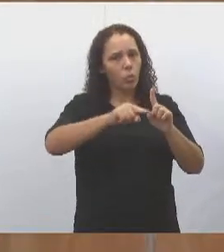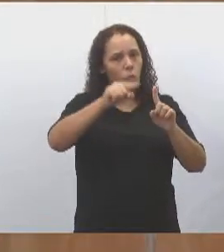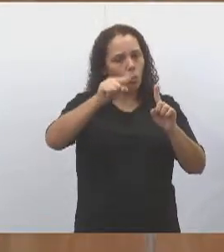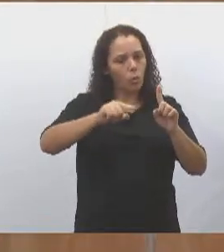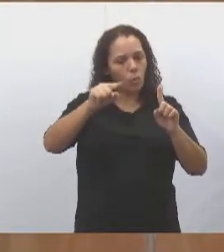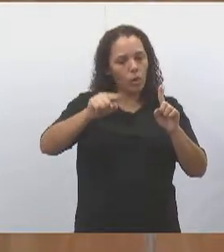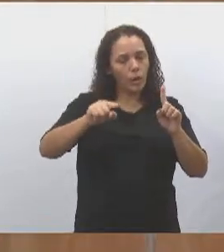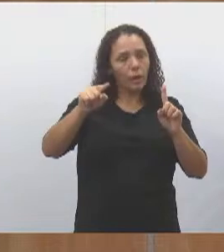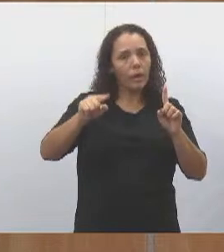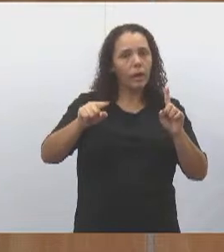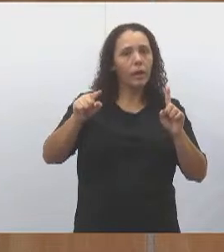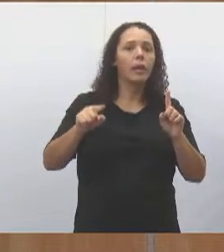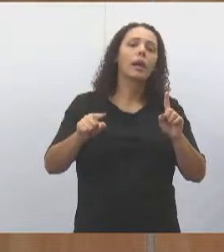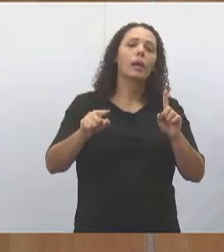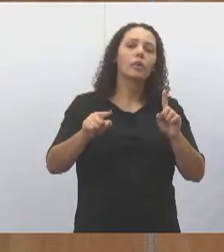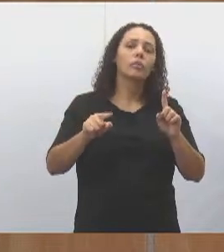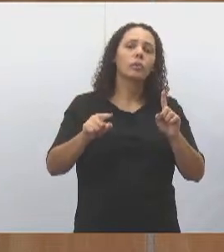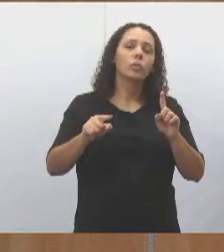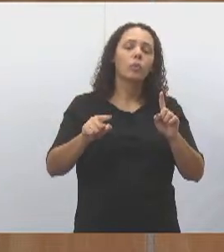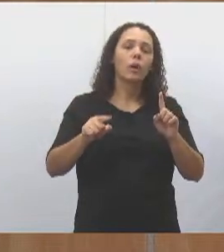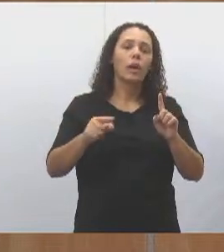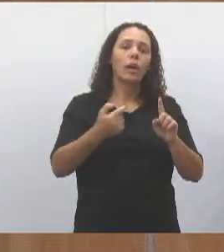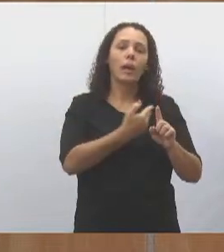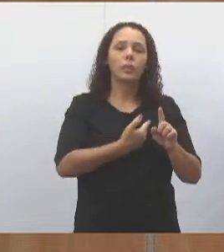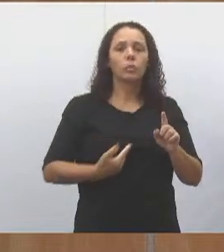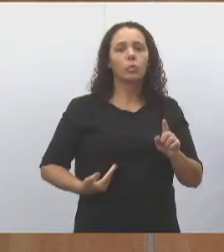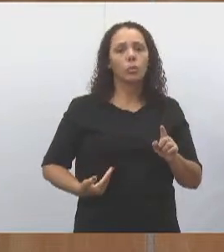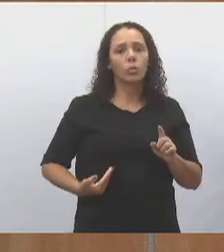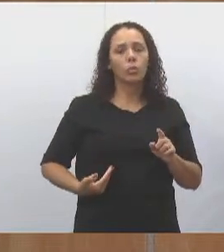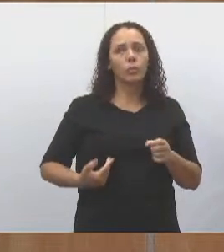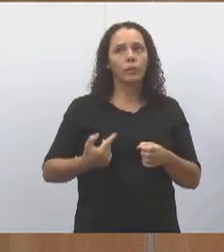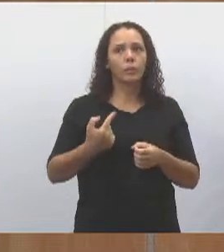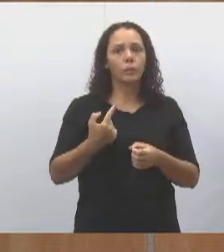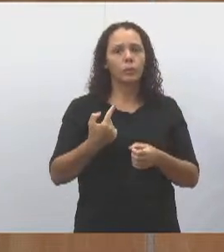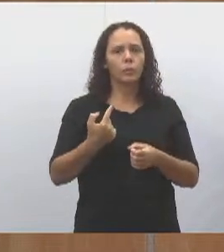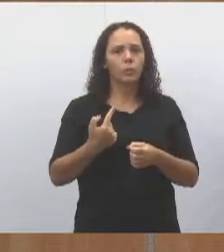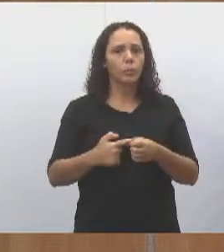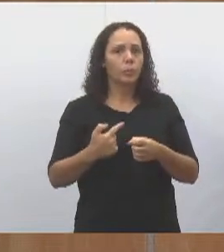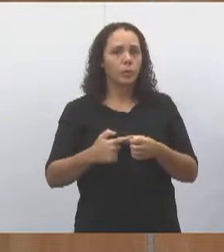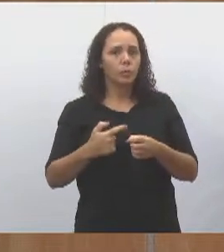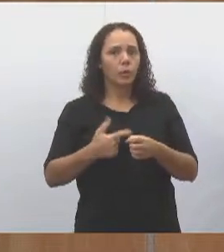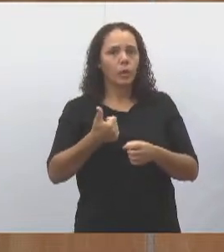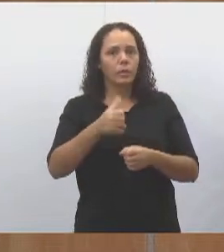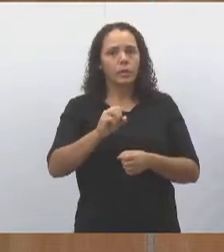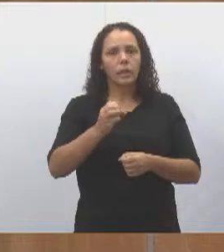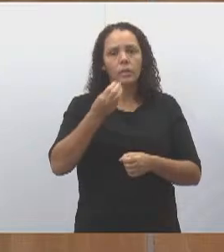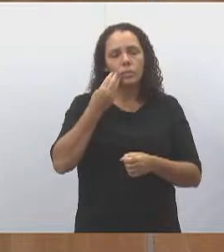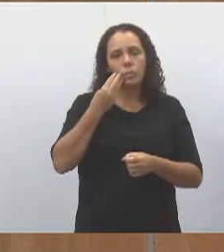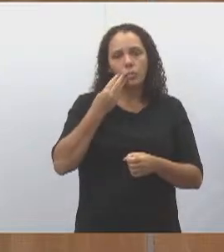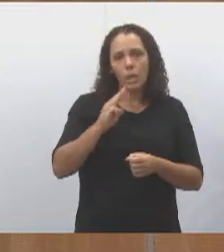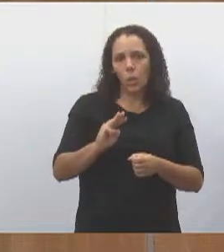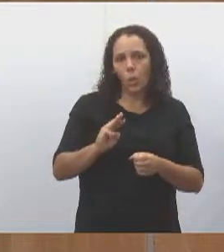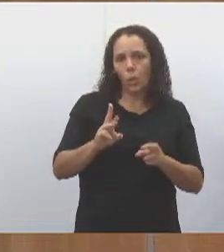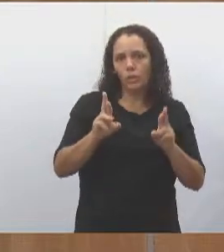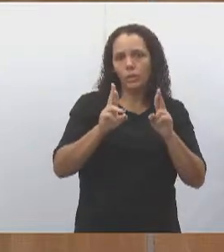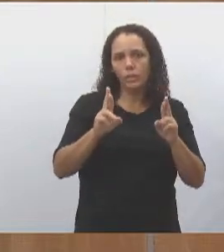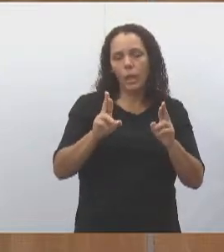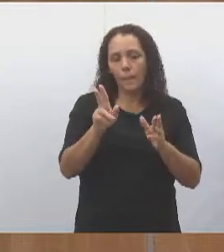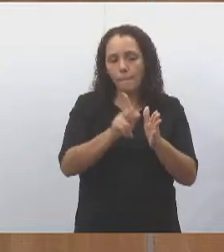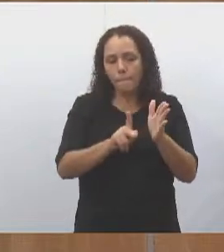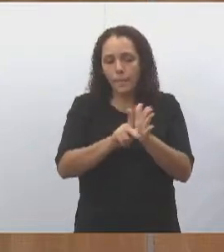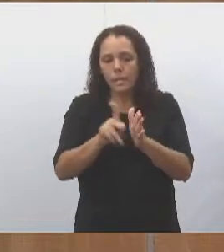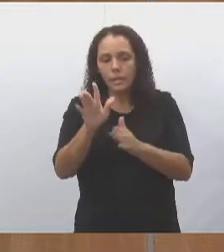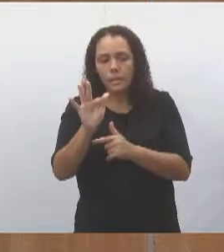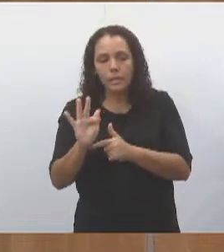está, se refere aos recursos do Tesouro Municipal. Tá? Esses 10 milhões previsto, ele é de recurso federal,